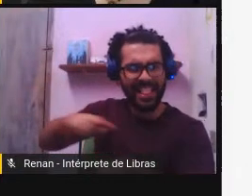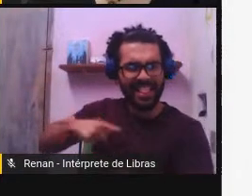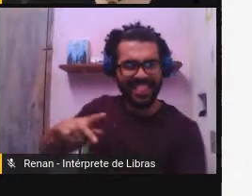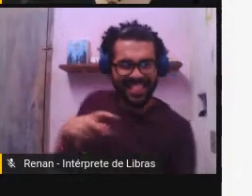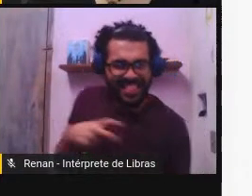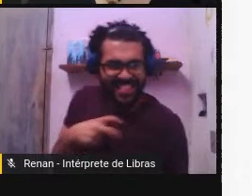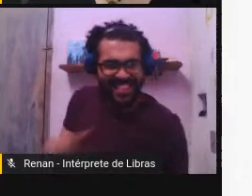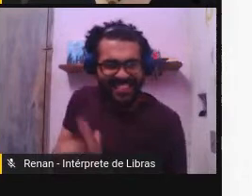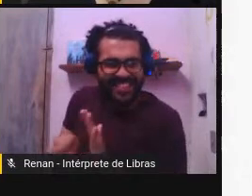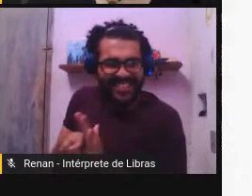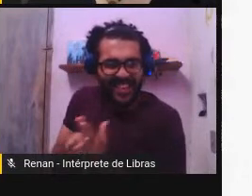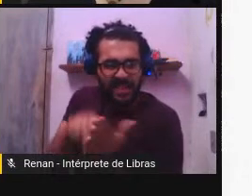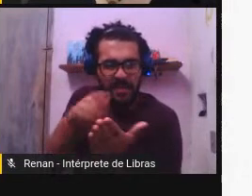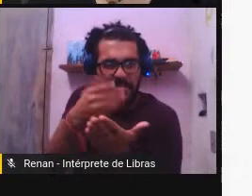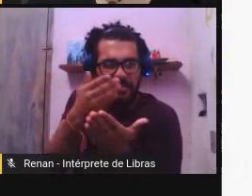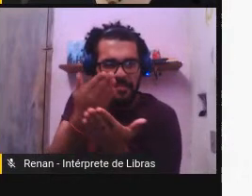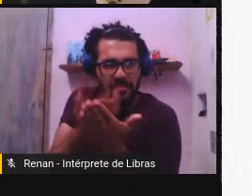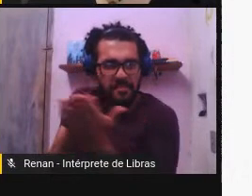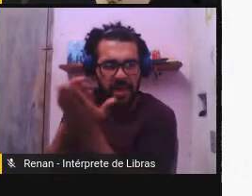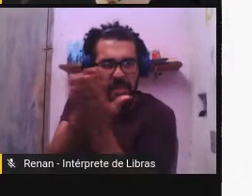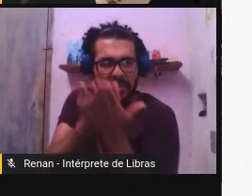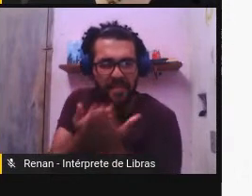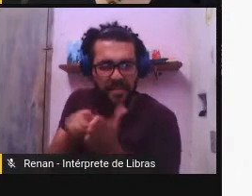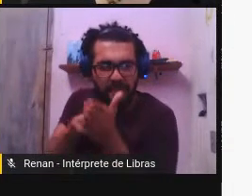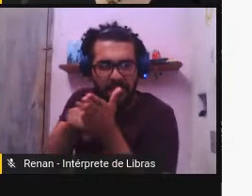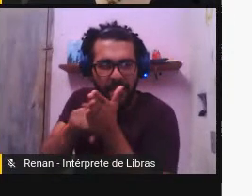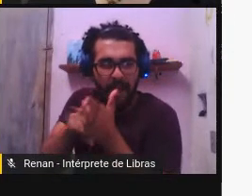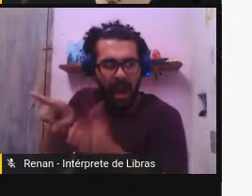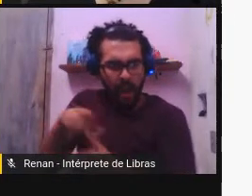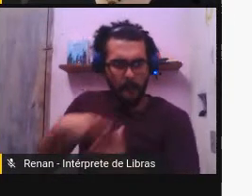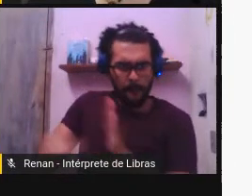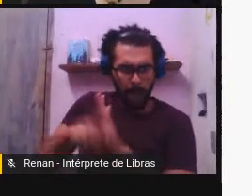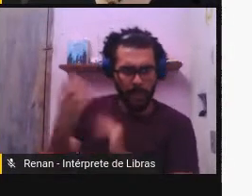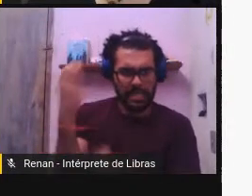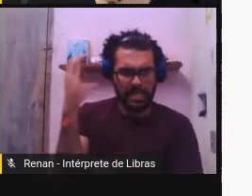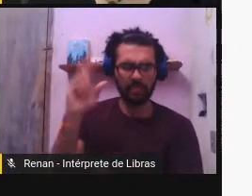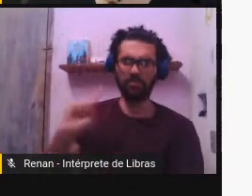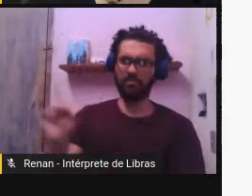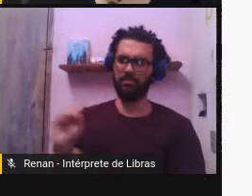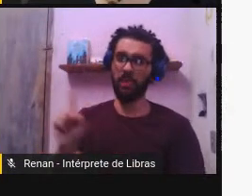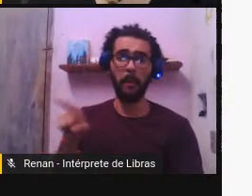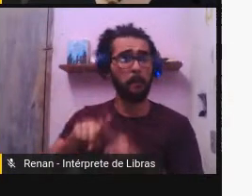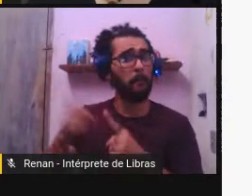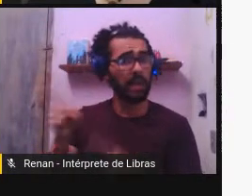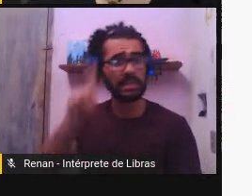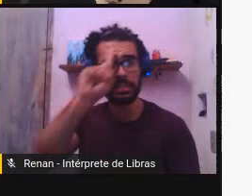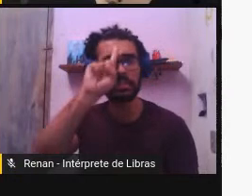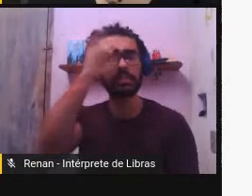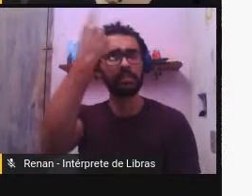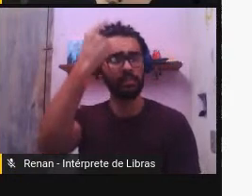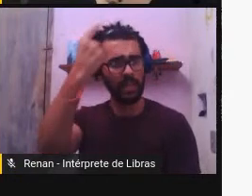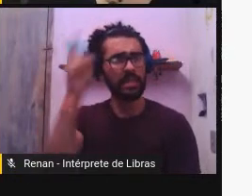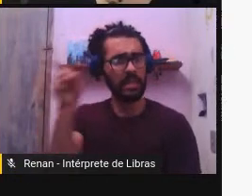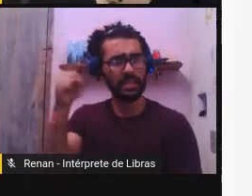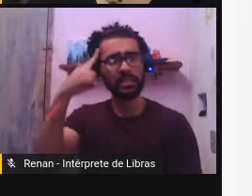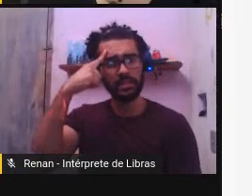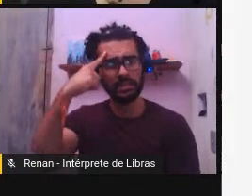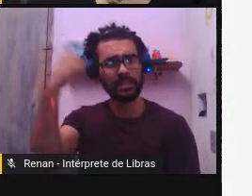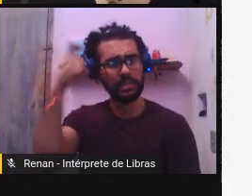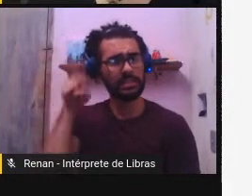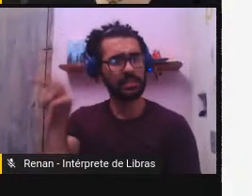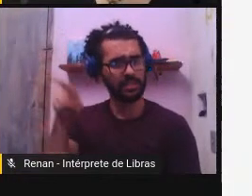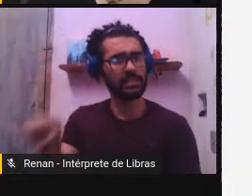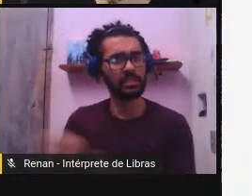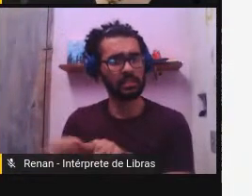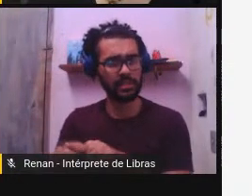sem método, mas cheio de ideias. Quanto à sua outra paixão, a construção de iates sobre um princípio matemático,